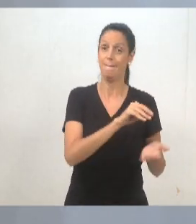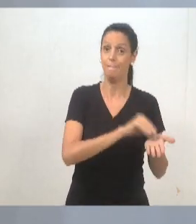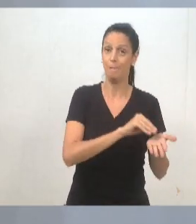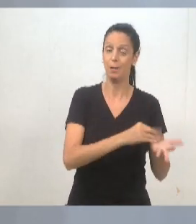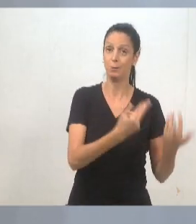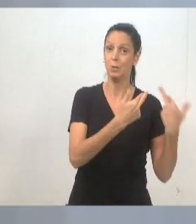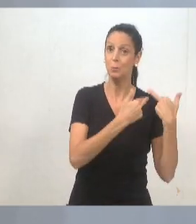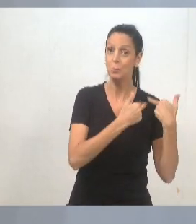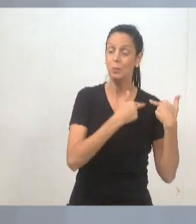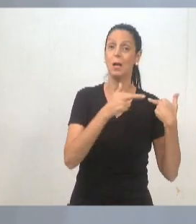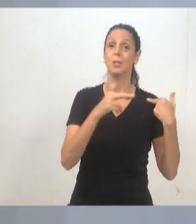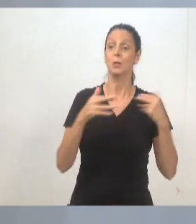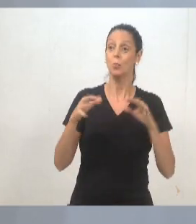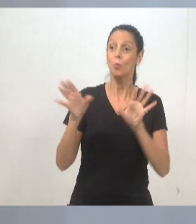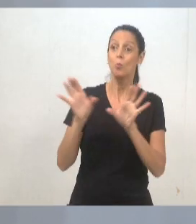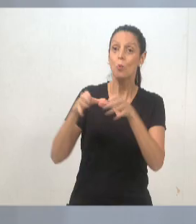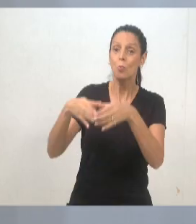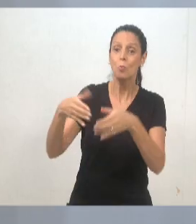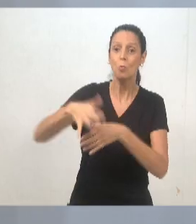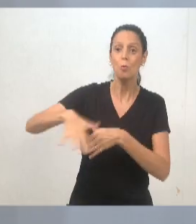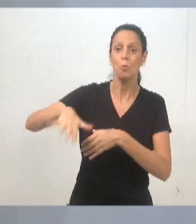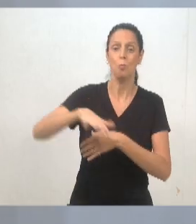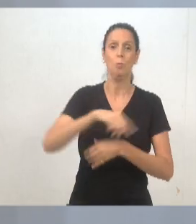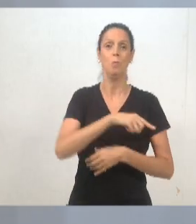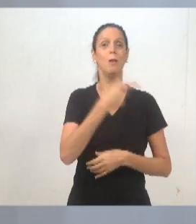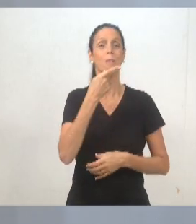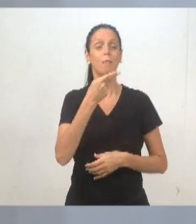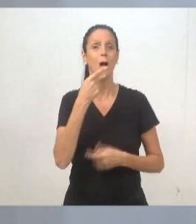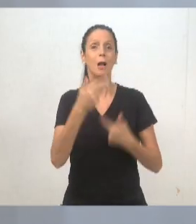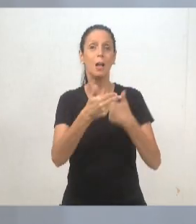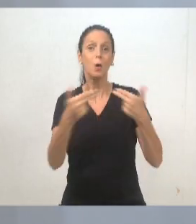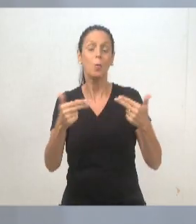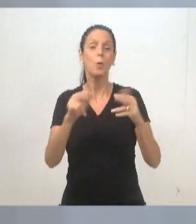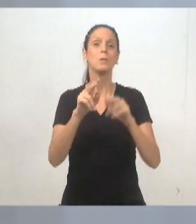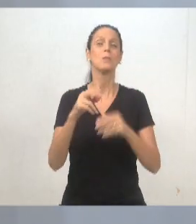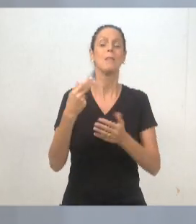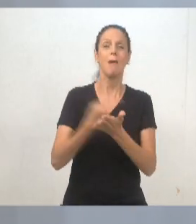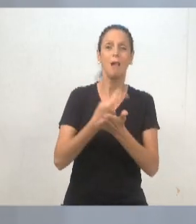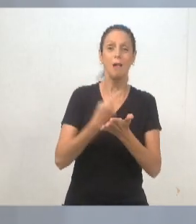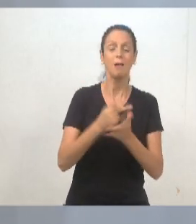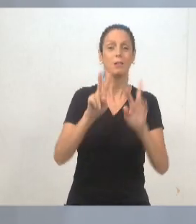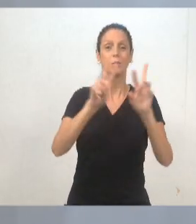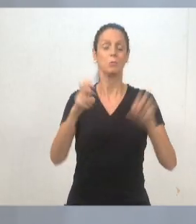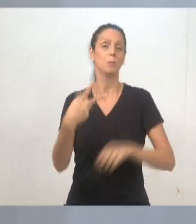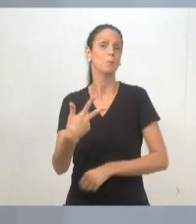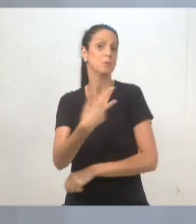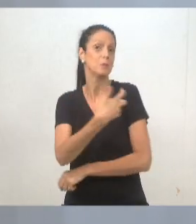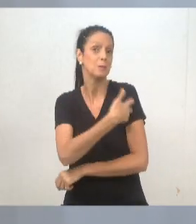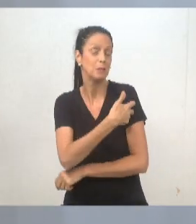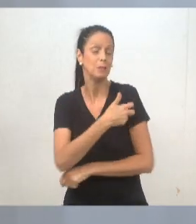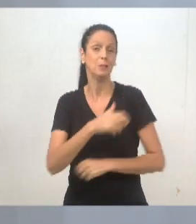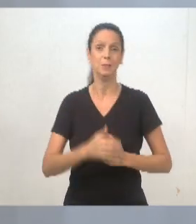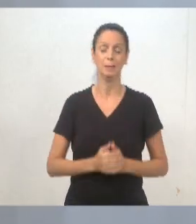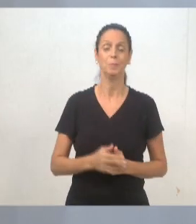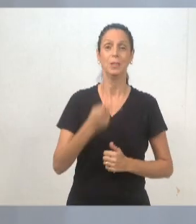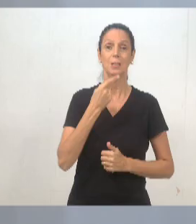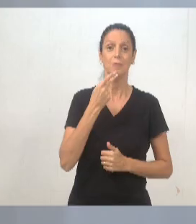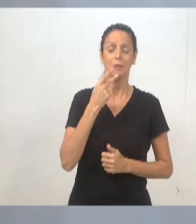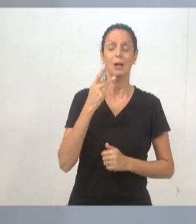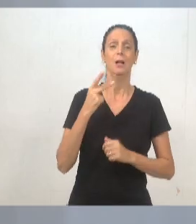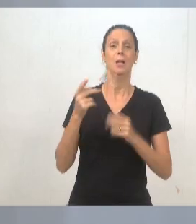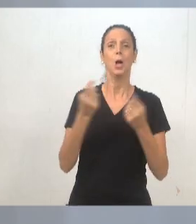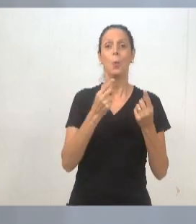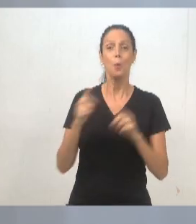responsabilidade coletiva, mas são falas irresponsáveis contra a vacina, falas irresponsáveis que negam a ciência. E